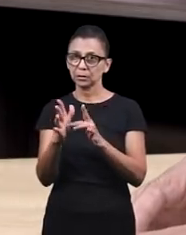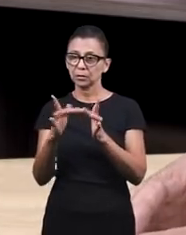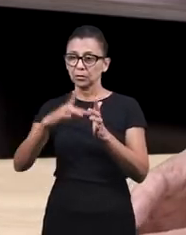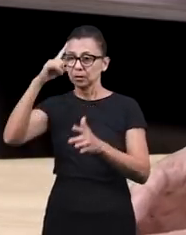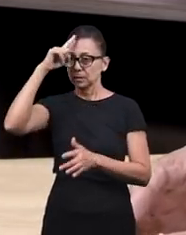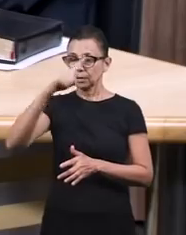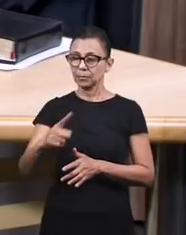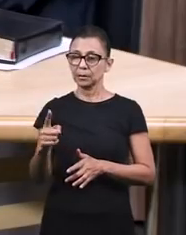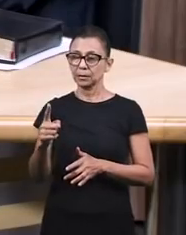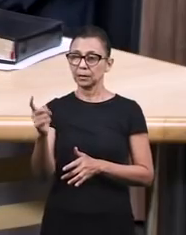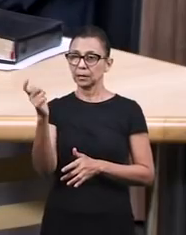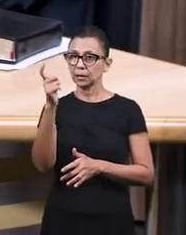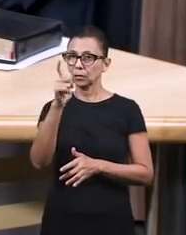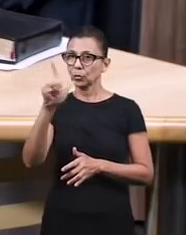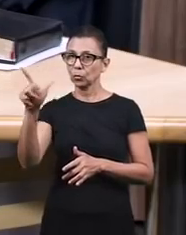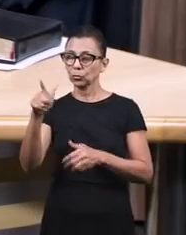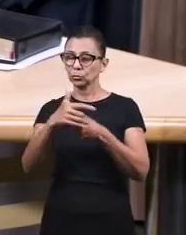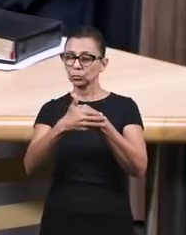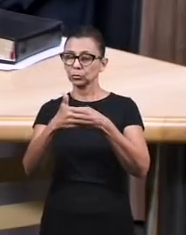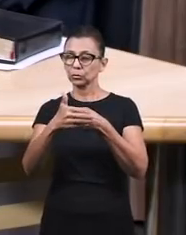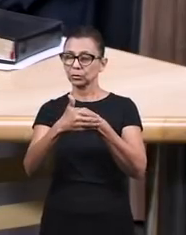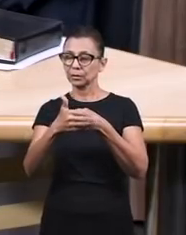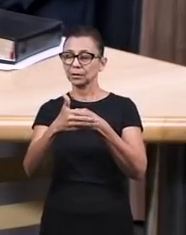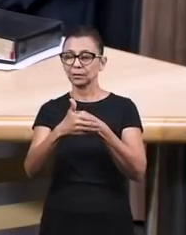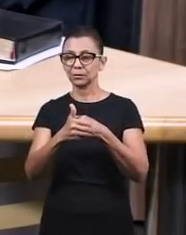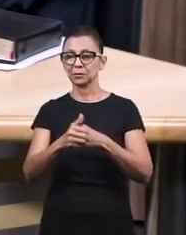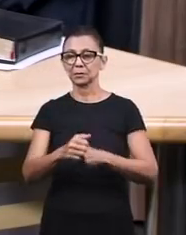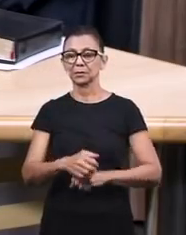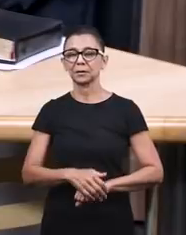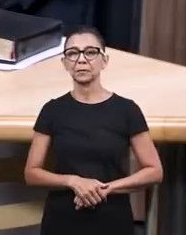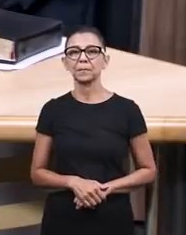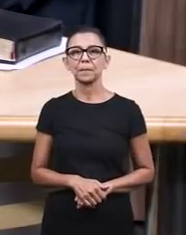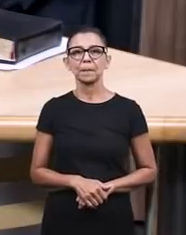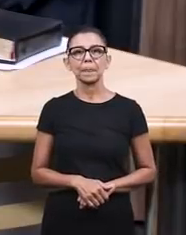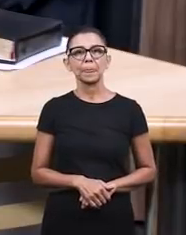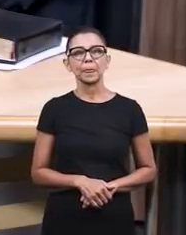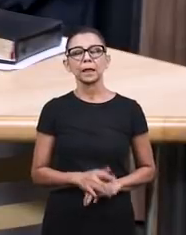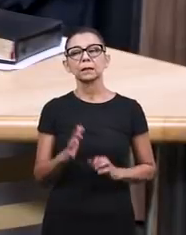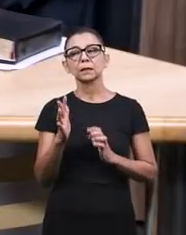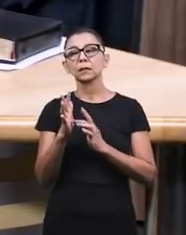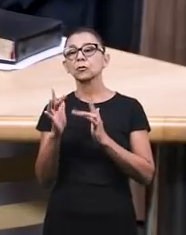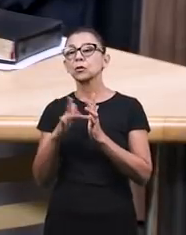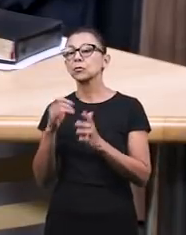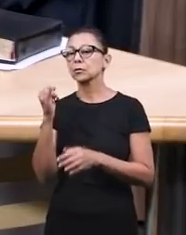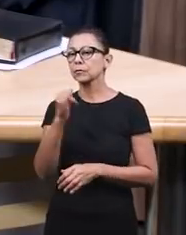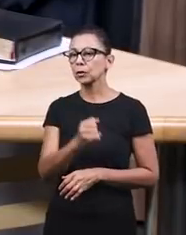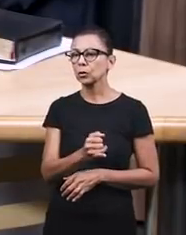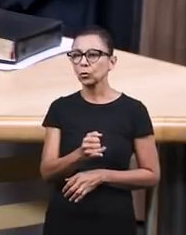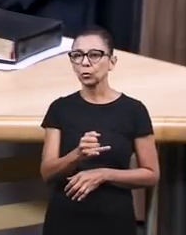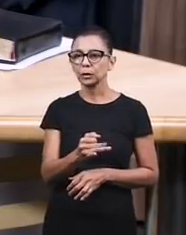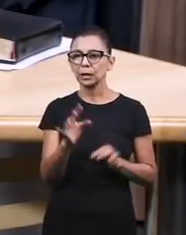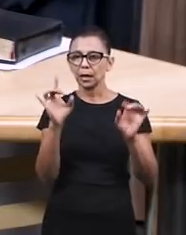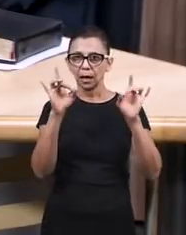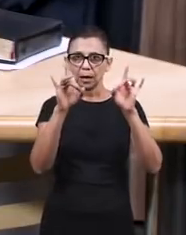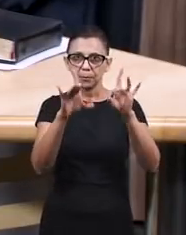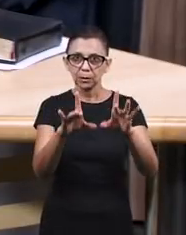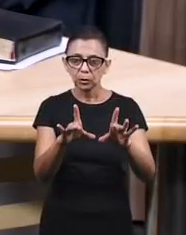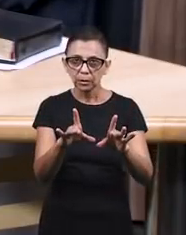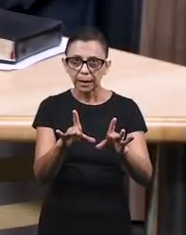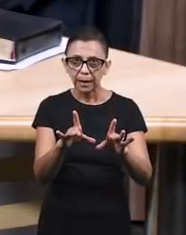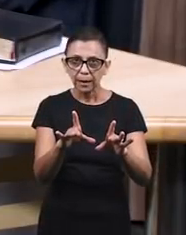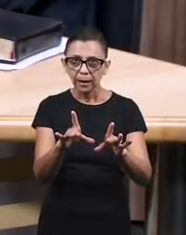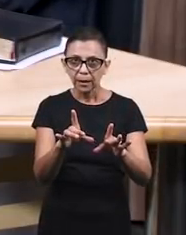Espírito Santo, não é isso? A palavra de Jesus é que ele não os deixaria órfãos, né?